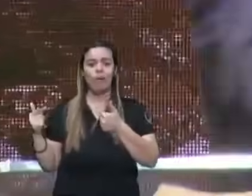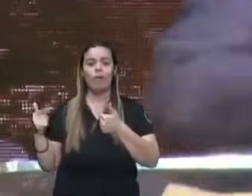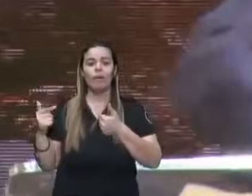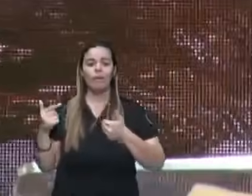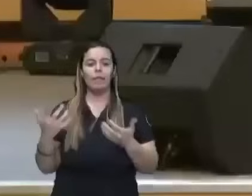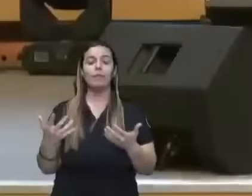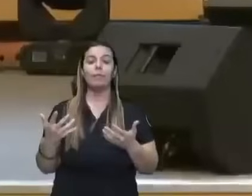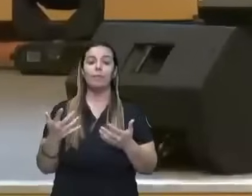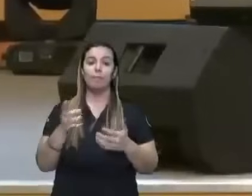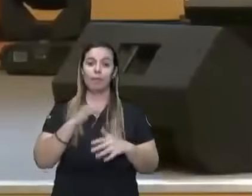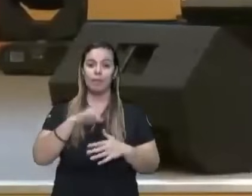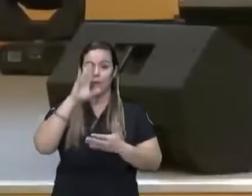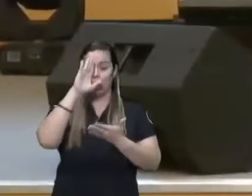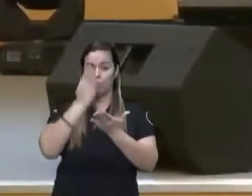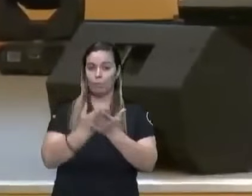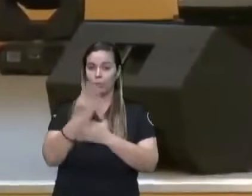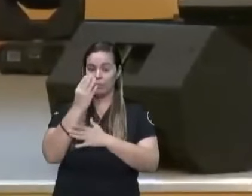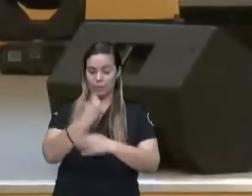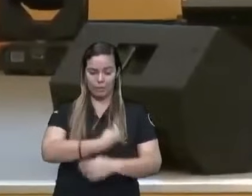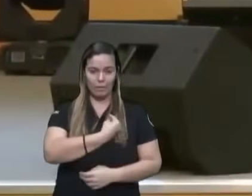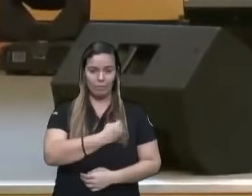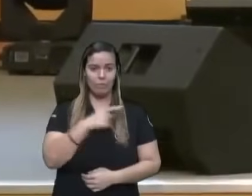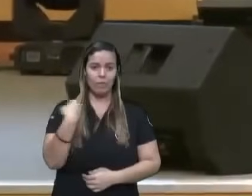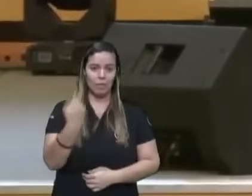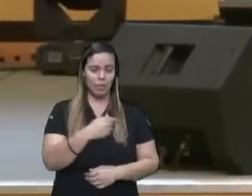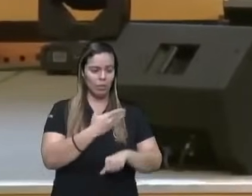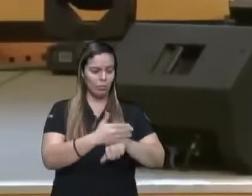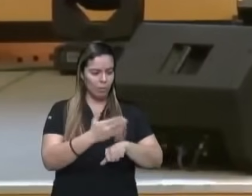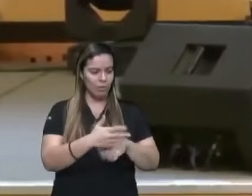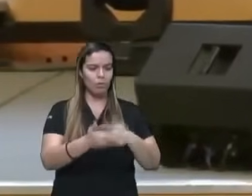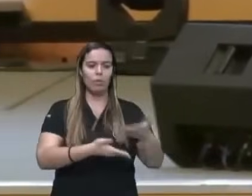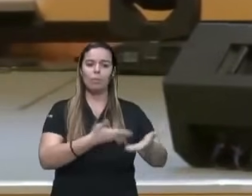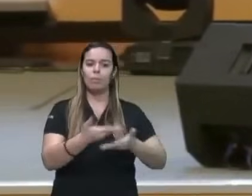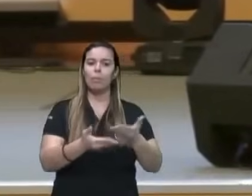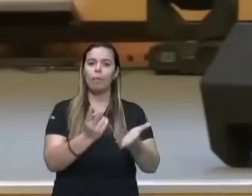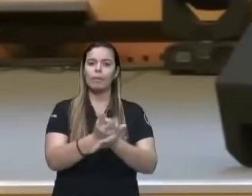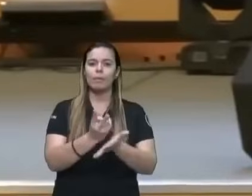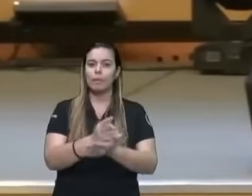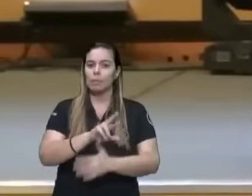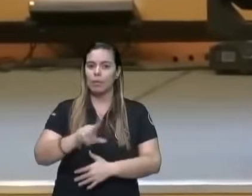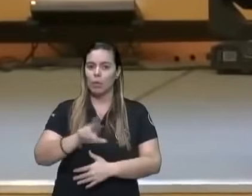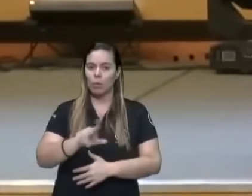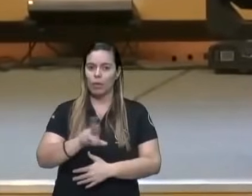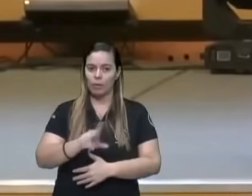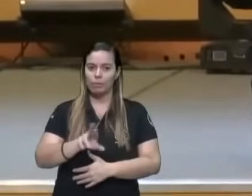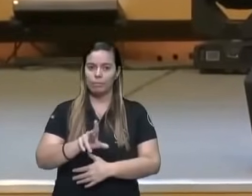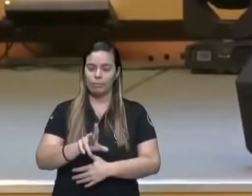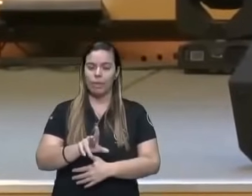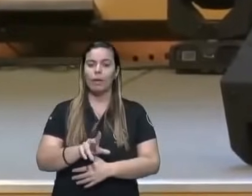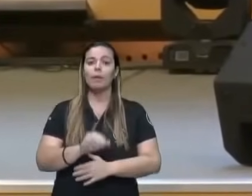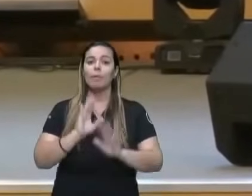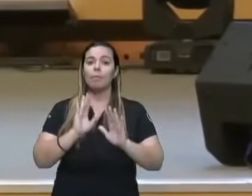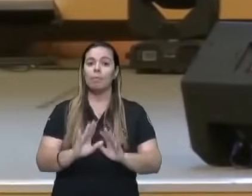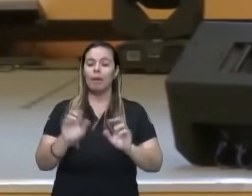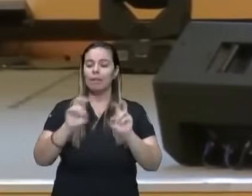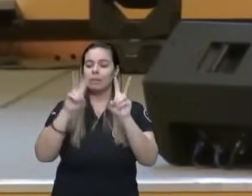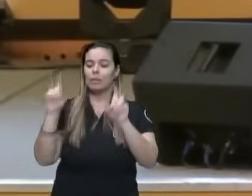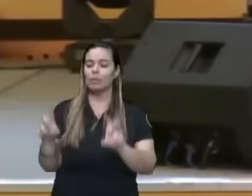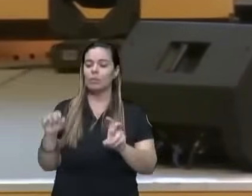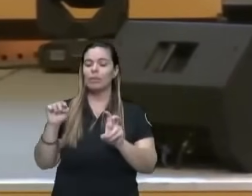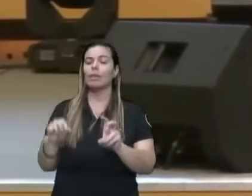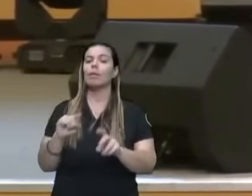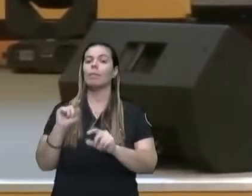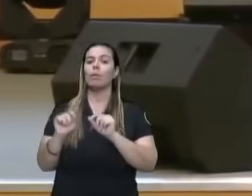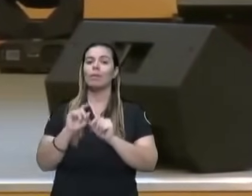dessa confiança da vida que eu e você praticamos o tempo inteiro. Está falando de que